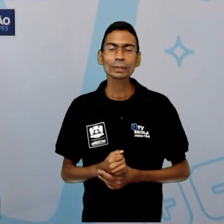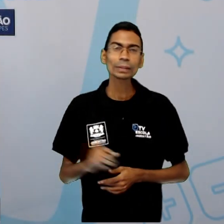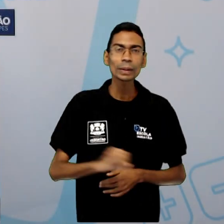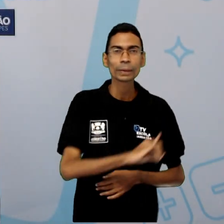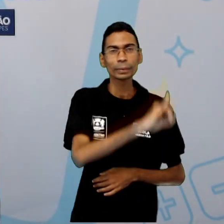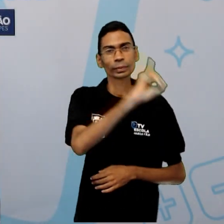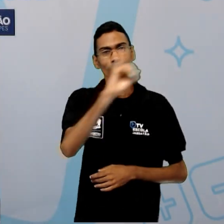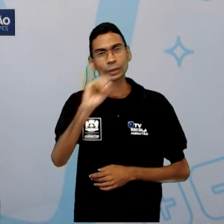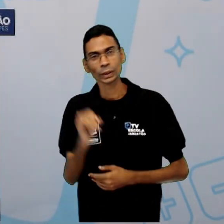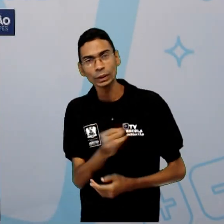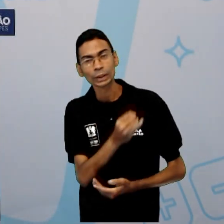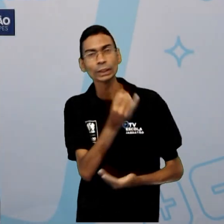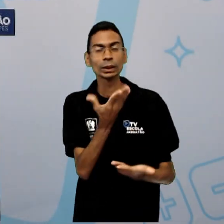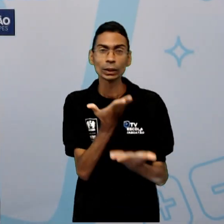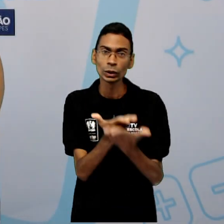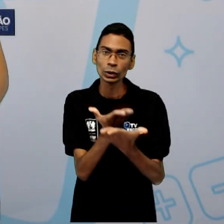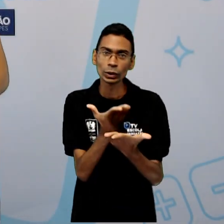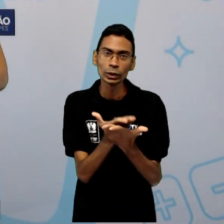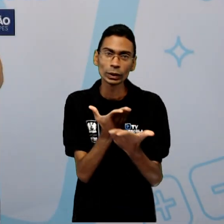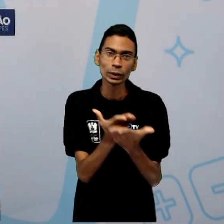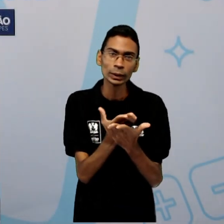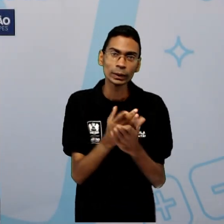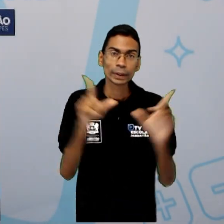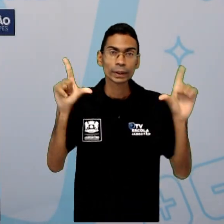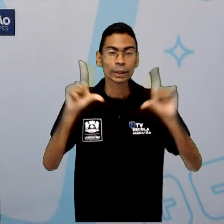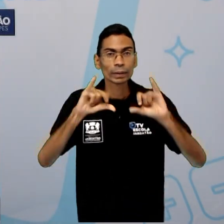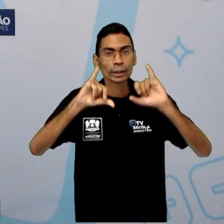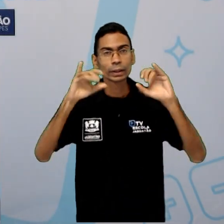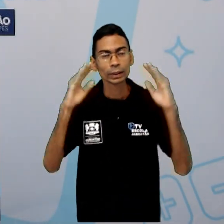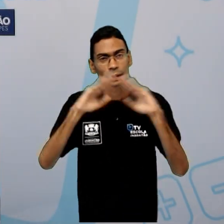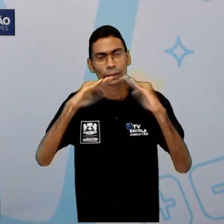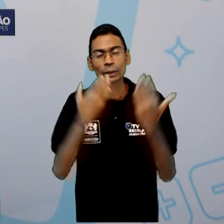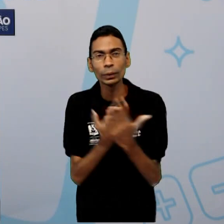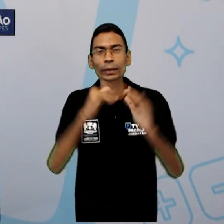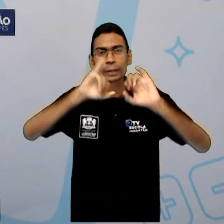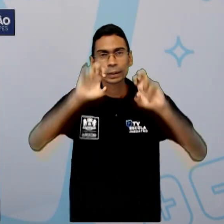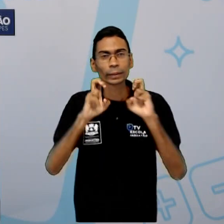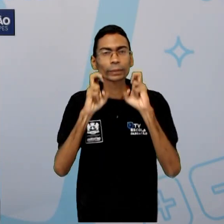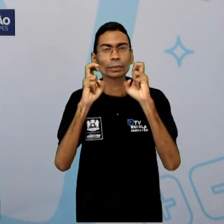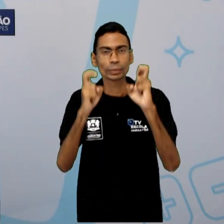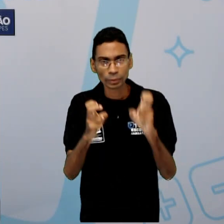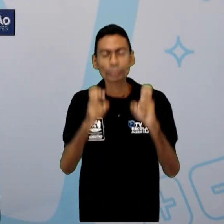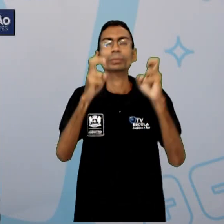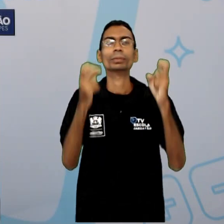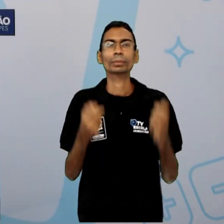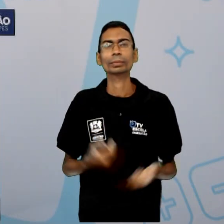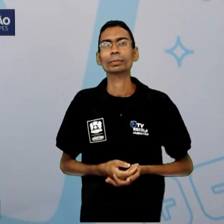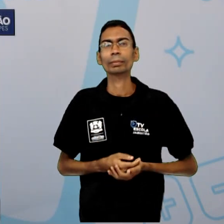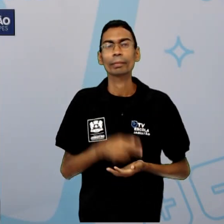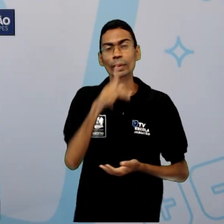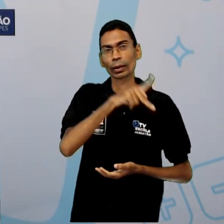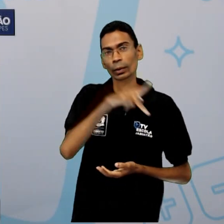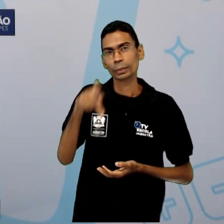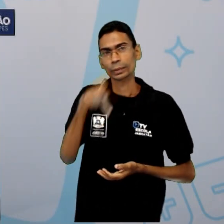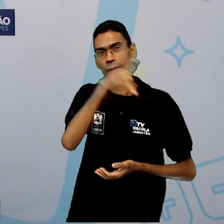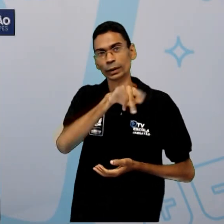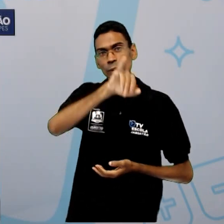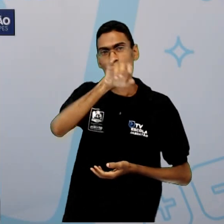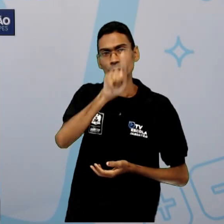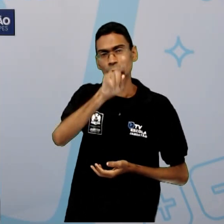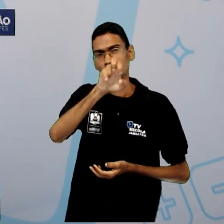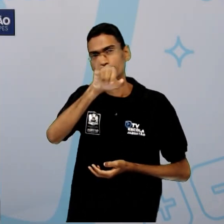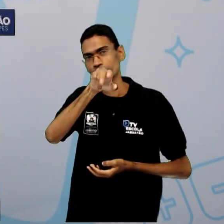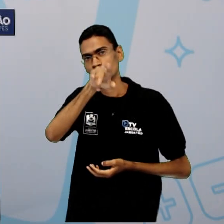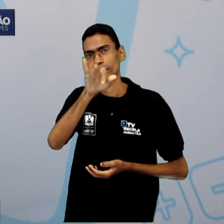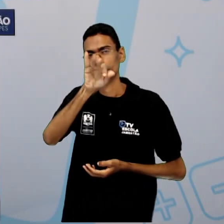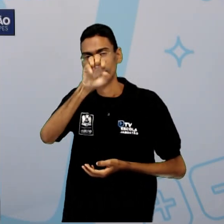Olá, alunos da TV Escola Jaboatão, sejam muito bem-vindos para mais uma aula. Eu sou Jefferson Oliveira e juntos nós vamos estudar a matemática do quarto